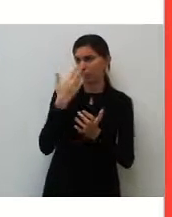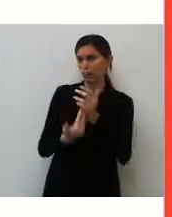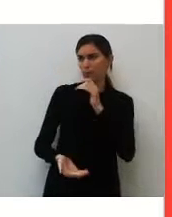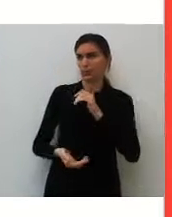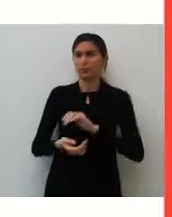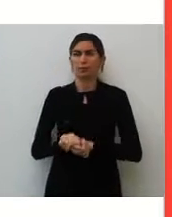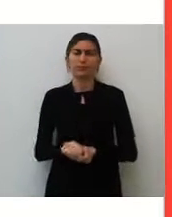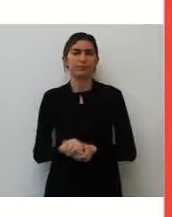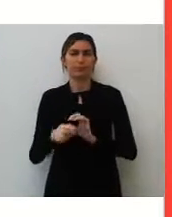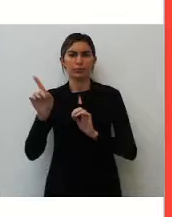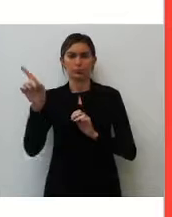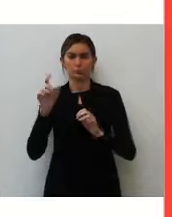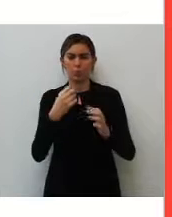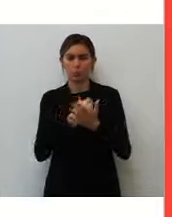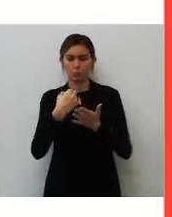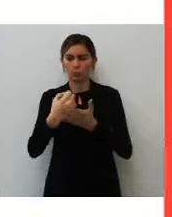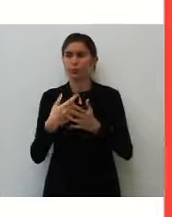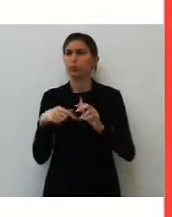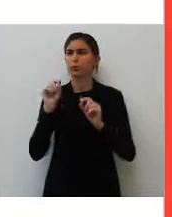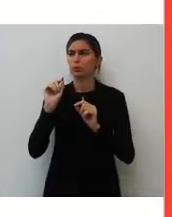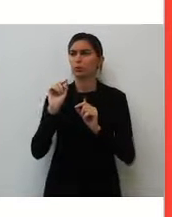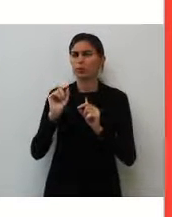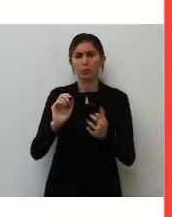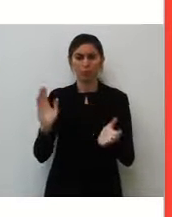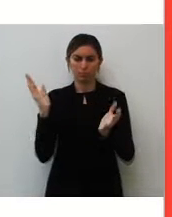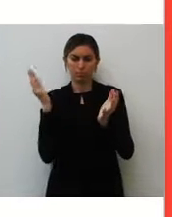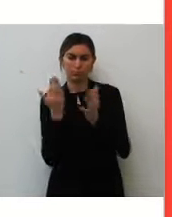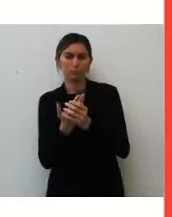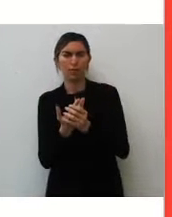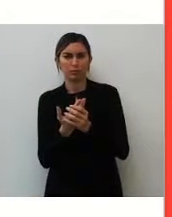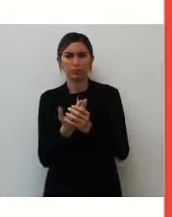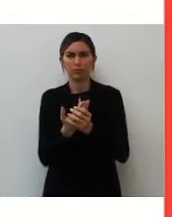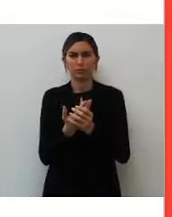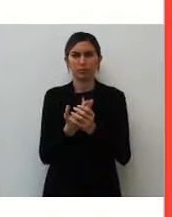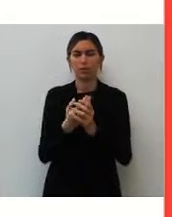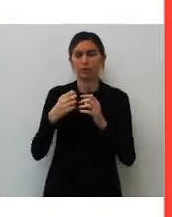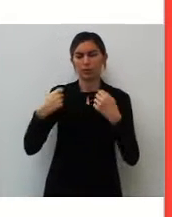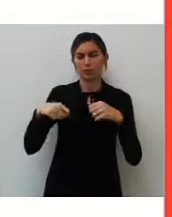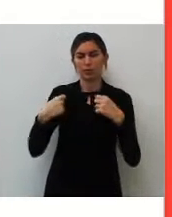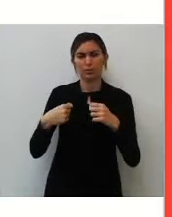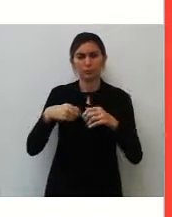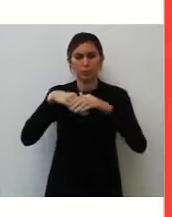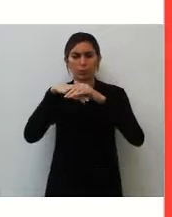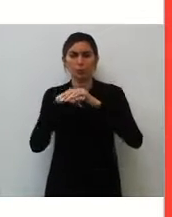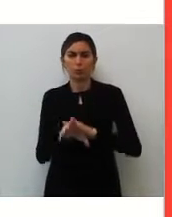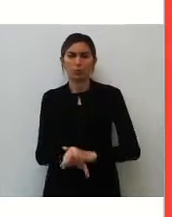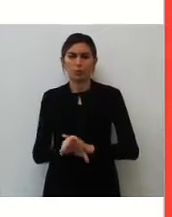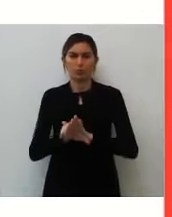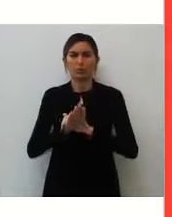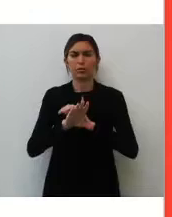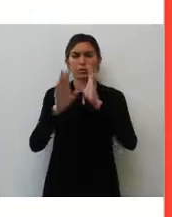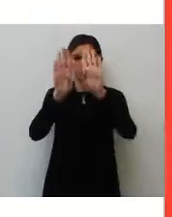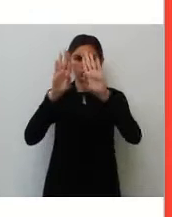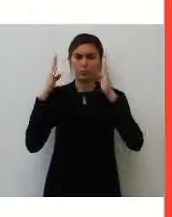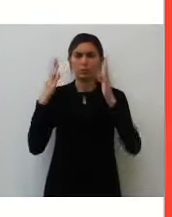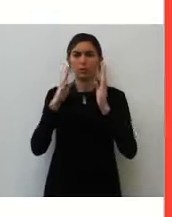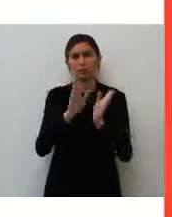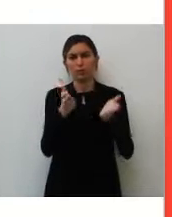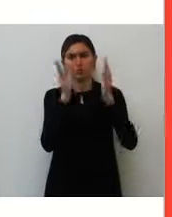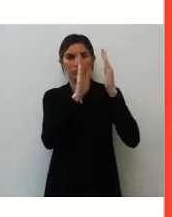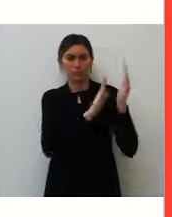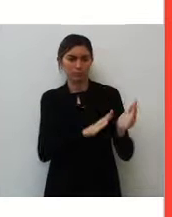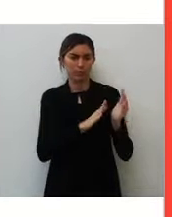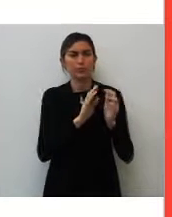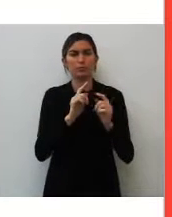primeiro lado senhor os documentos anexo devem ser guardados no armário a direita